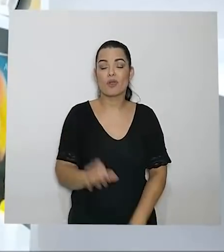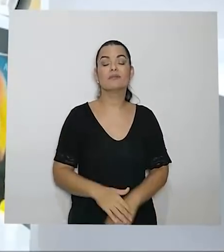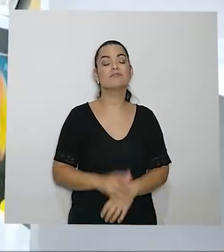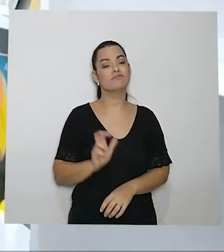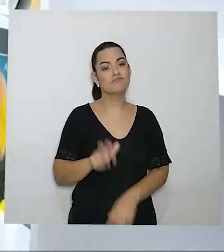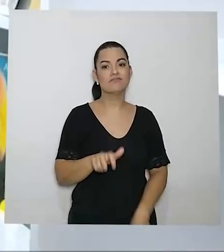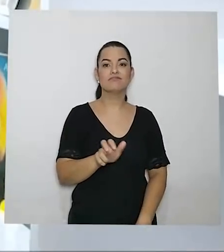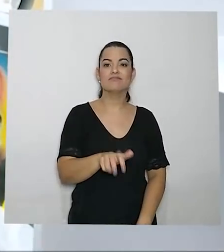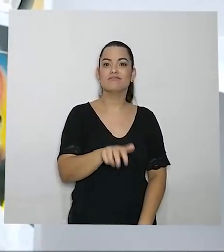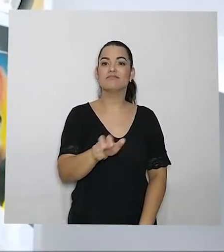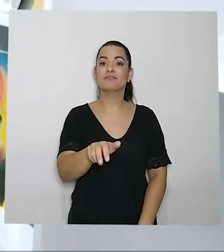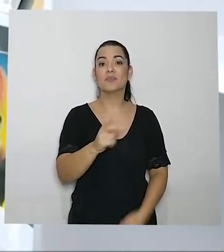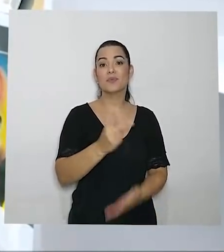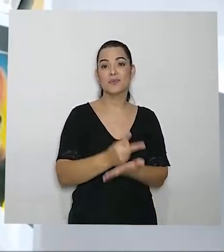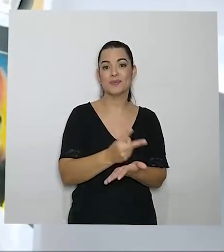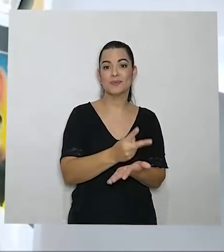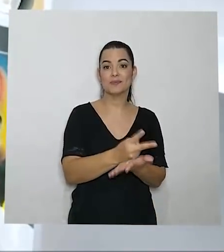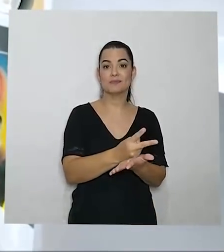andou.